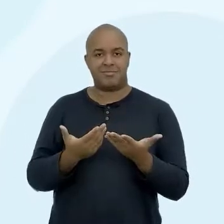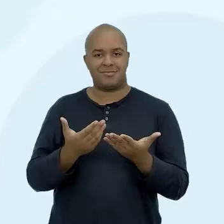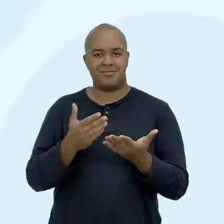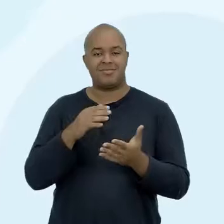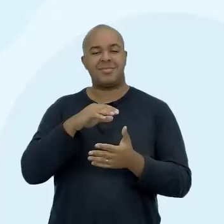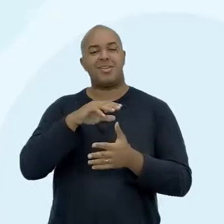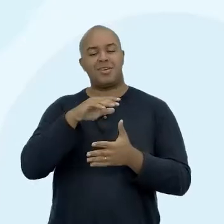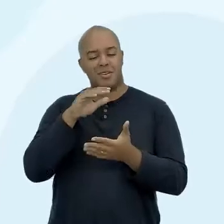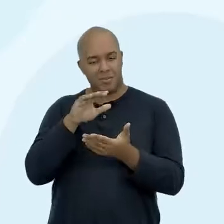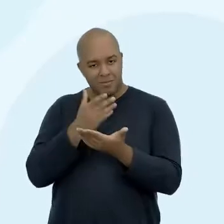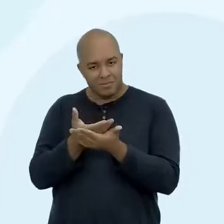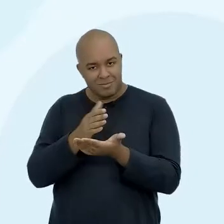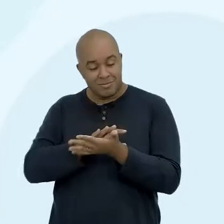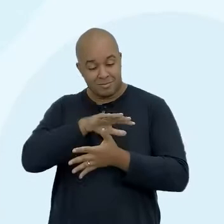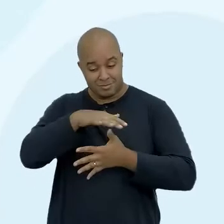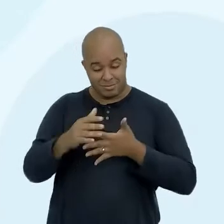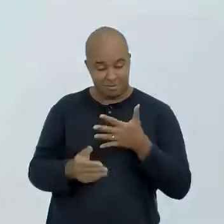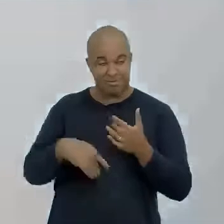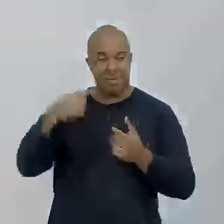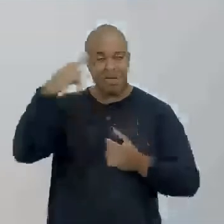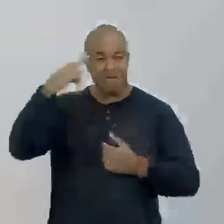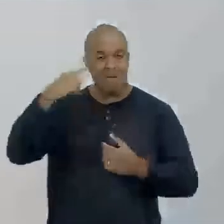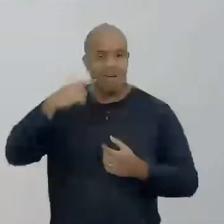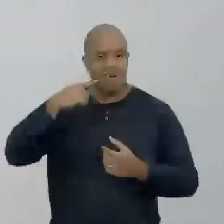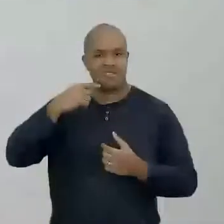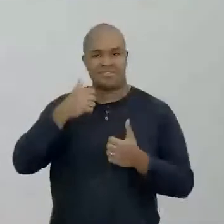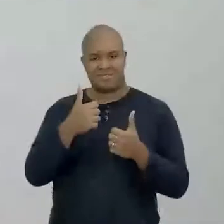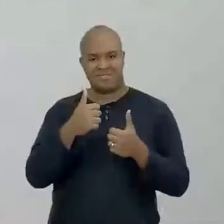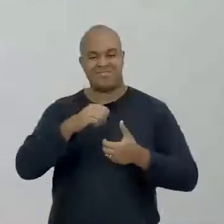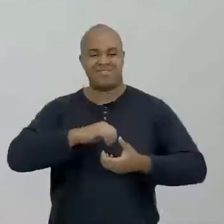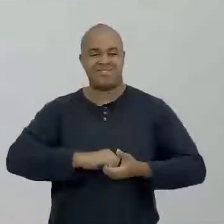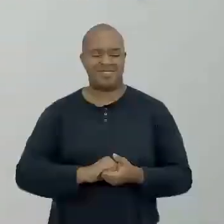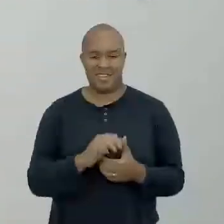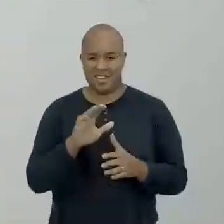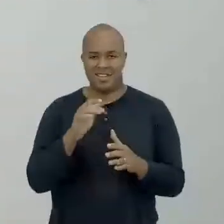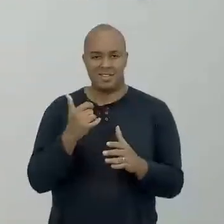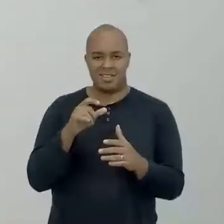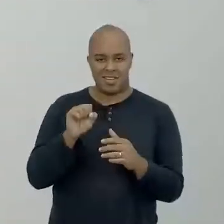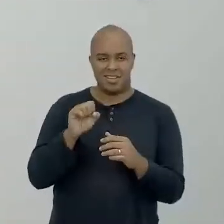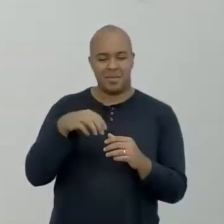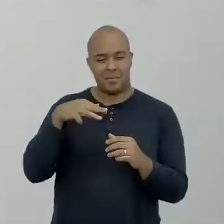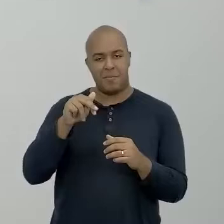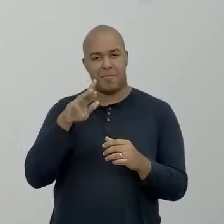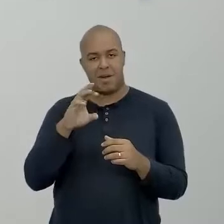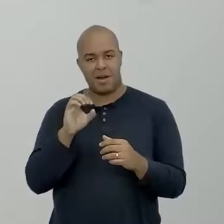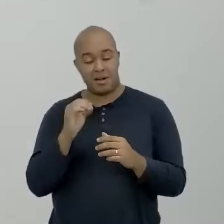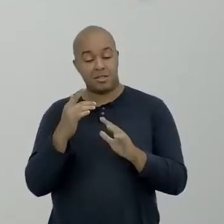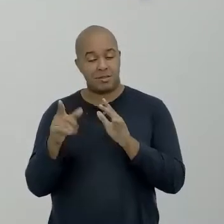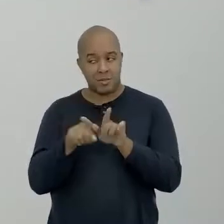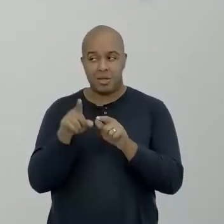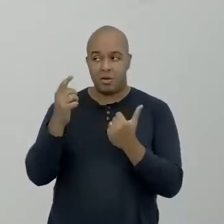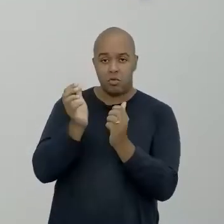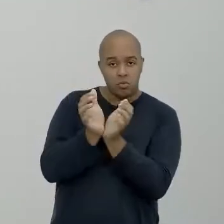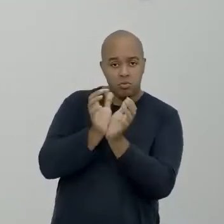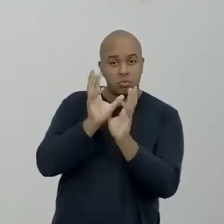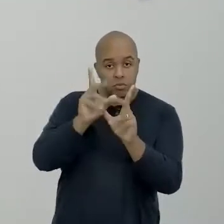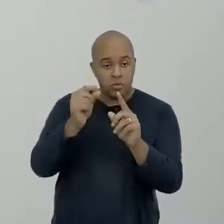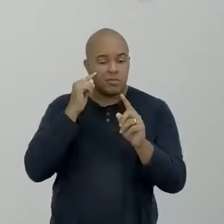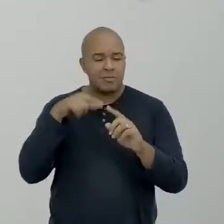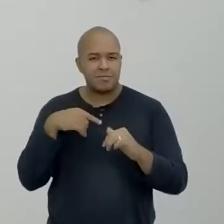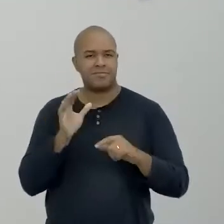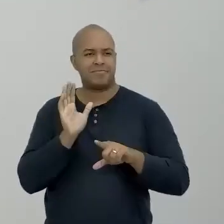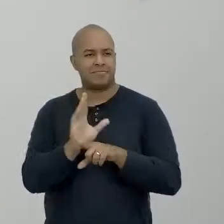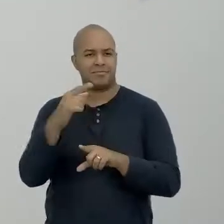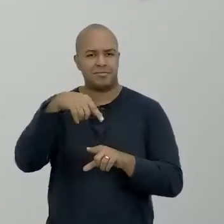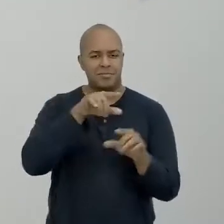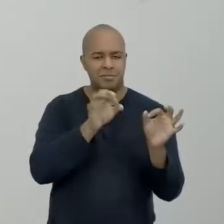o intérprete de Libras, o Marco. Eu confundi o S. E o pessoal aqui da equipe toda que está nos